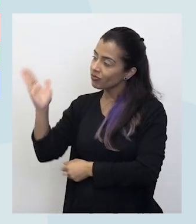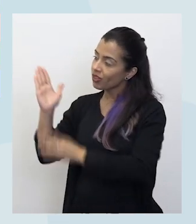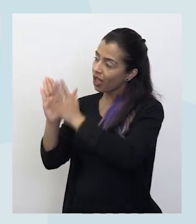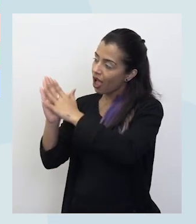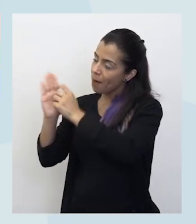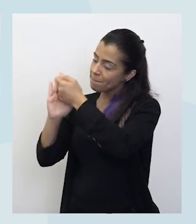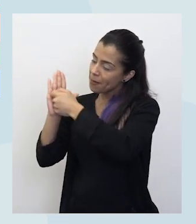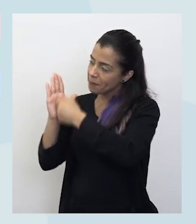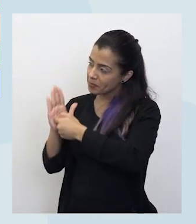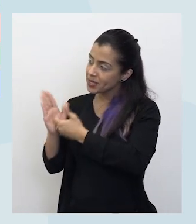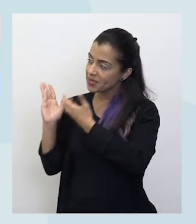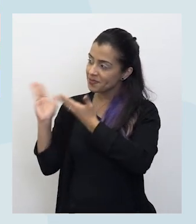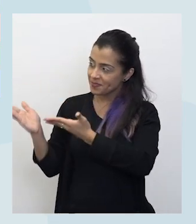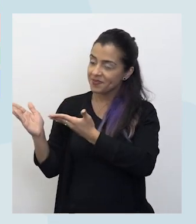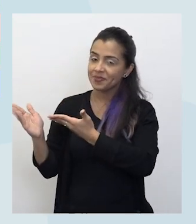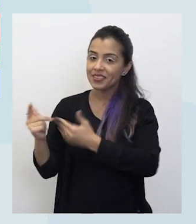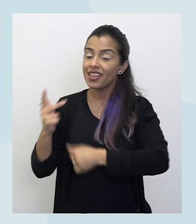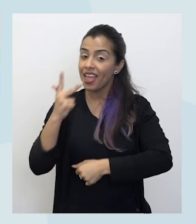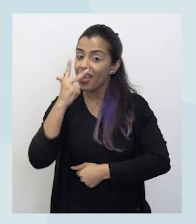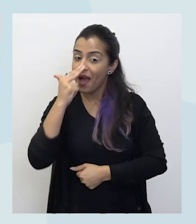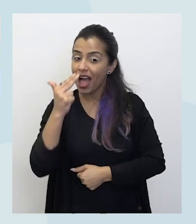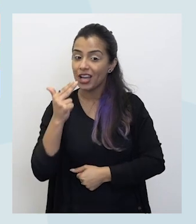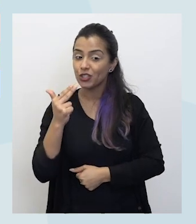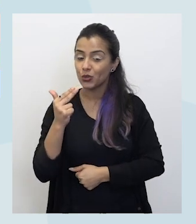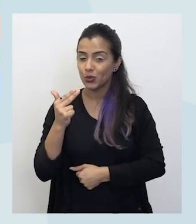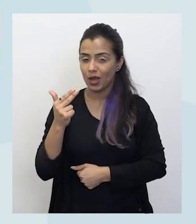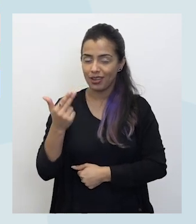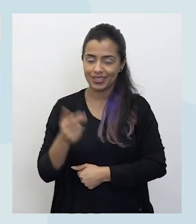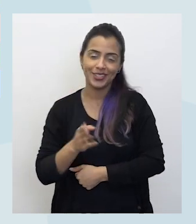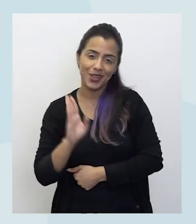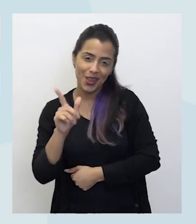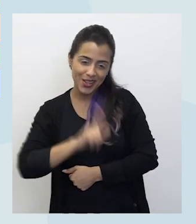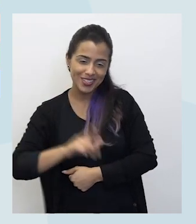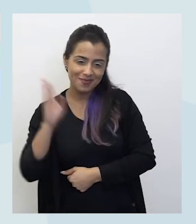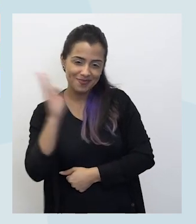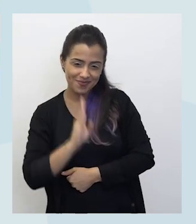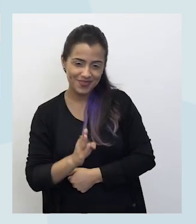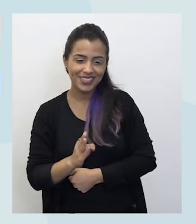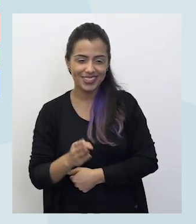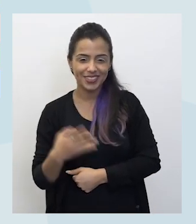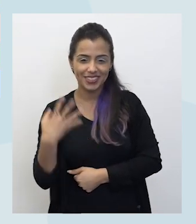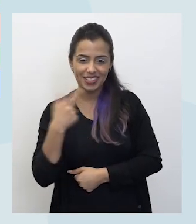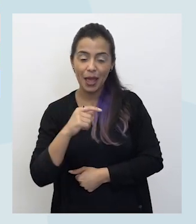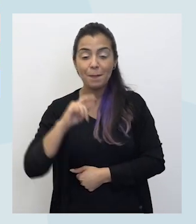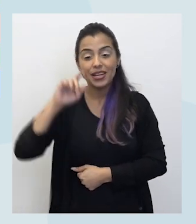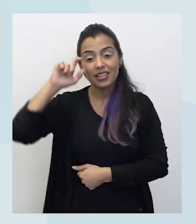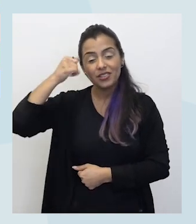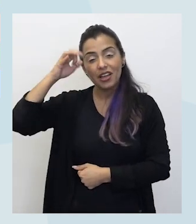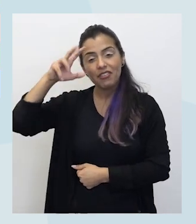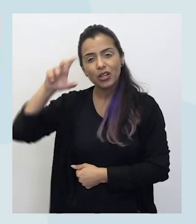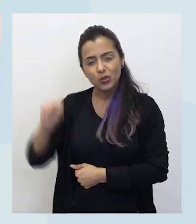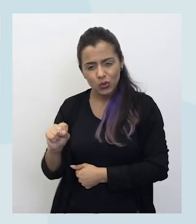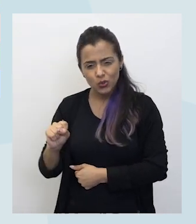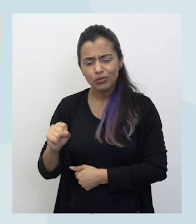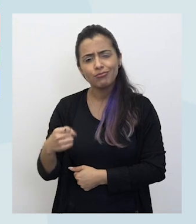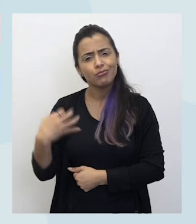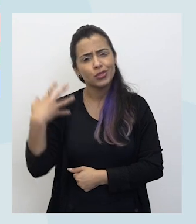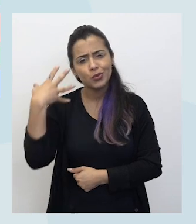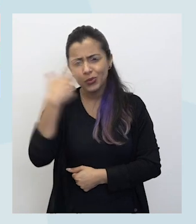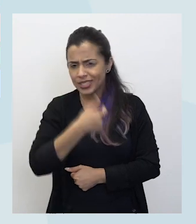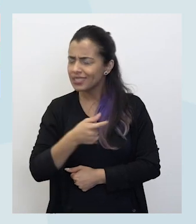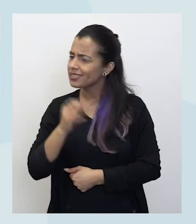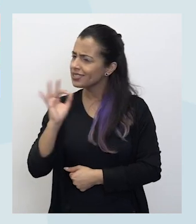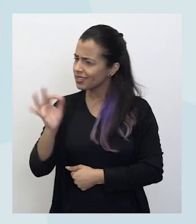as bandeiras. Eu acho particularmente a bandeira, lógico, a do Brasil, mas eu acho a da África do Sul também muito bonita, né, professor?